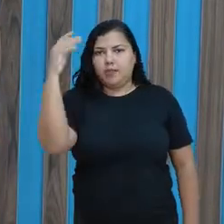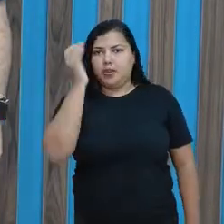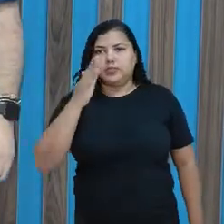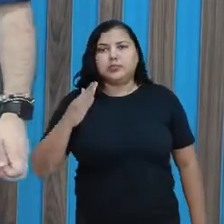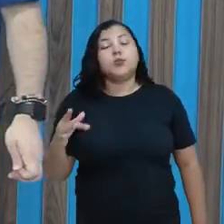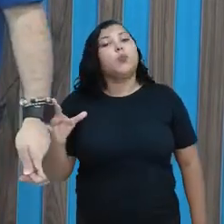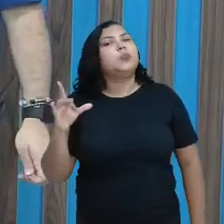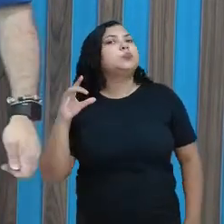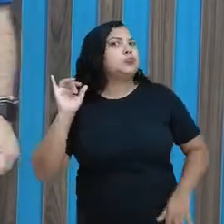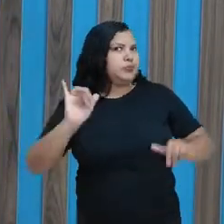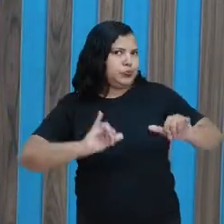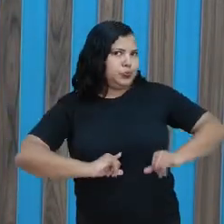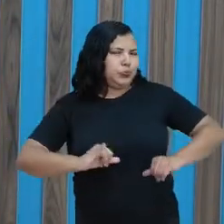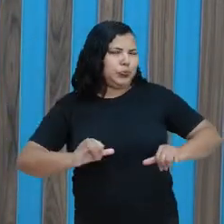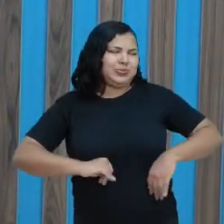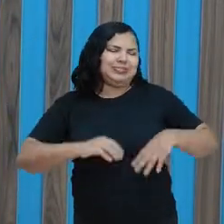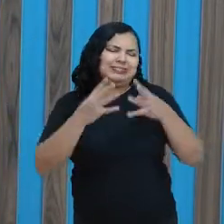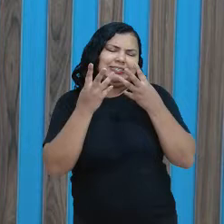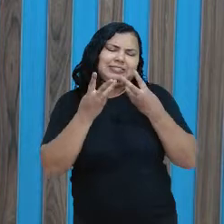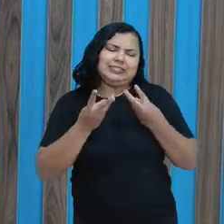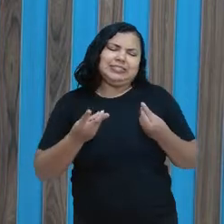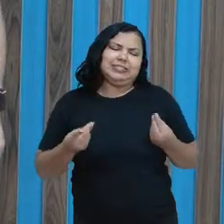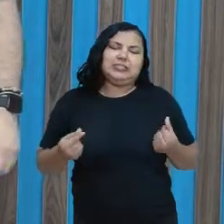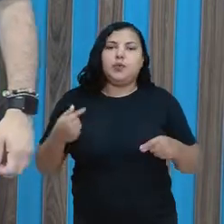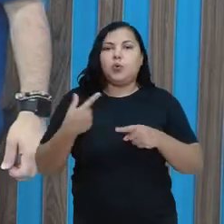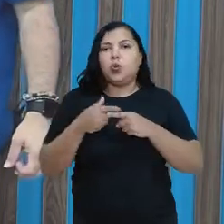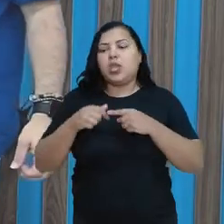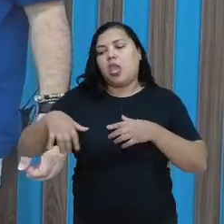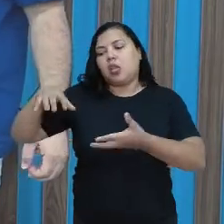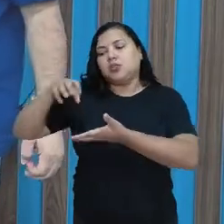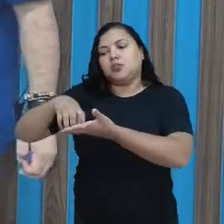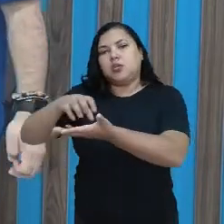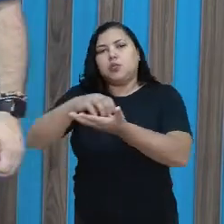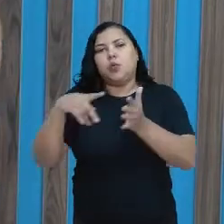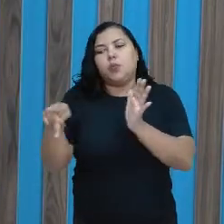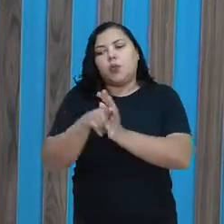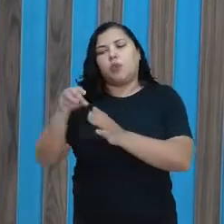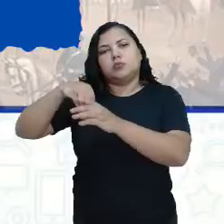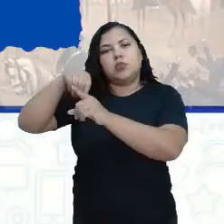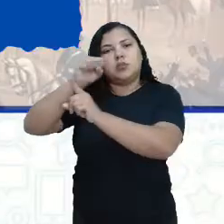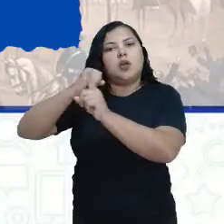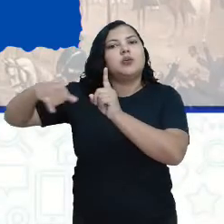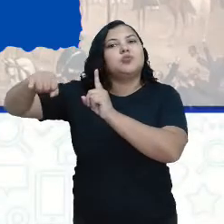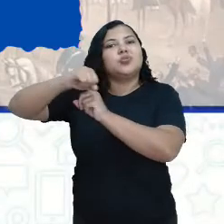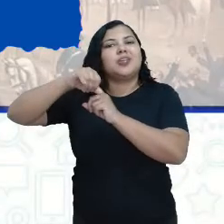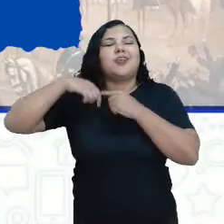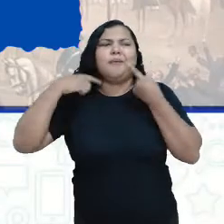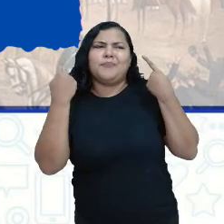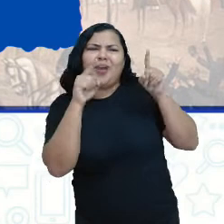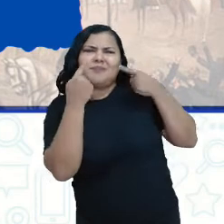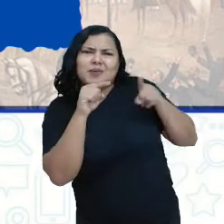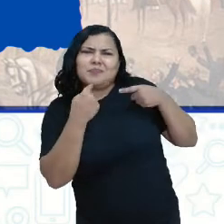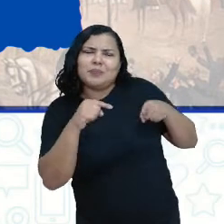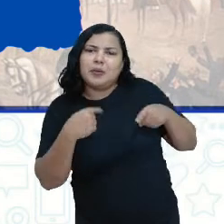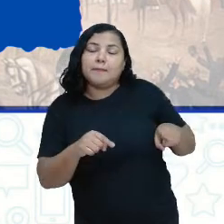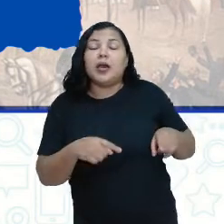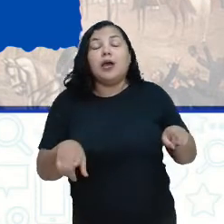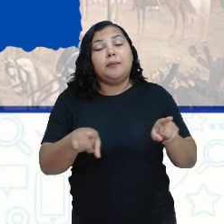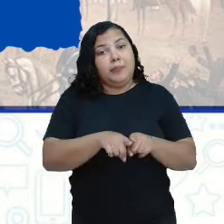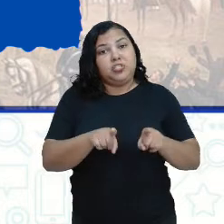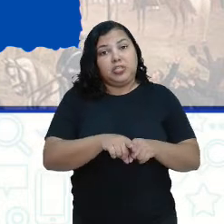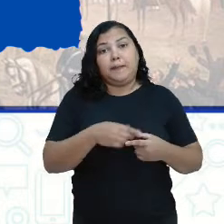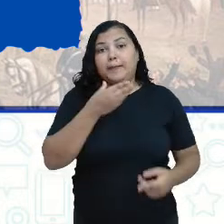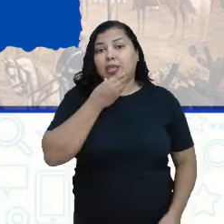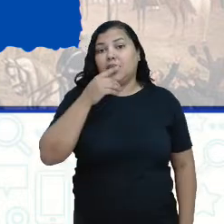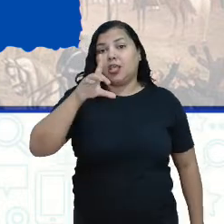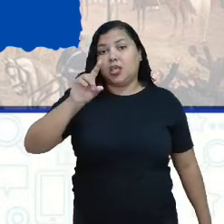sofreu bastante desgaste e crítica de setores da sociedade brasileira, ao mesmo tempo que Dom Pedro II tinha um grande apoio popular